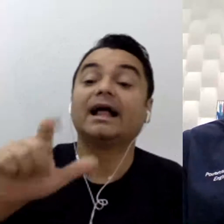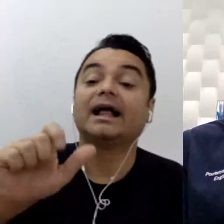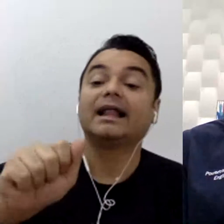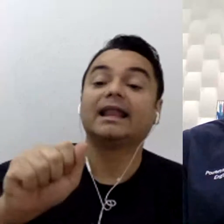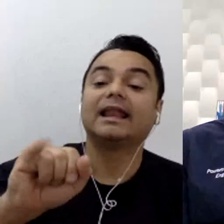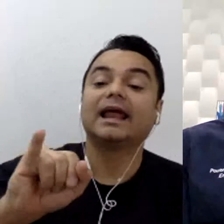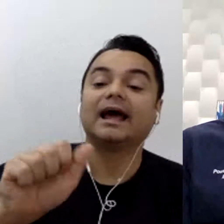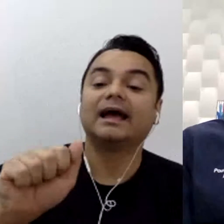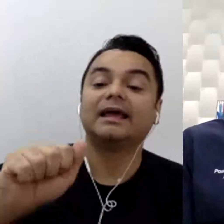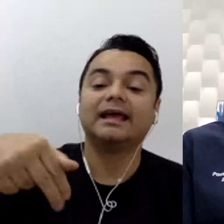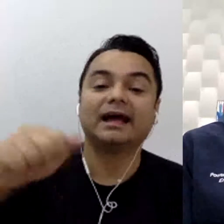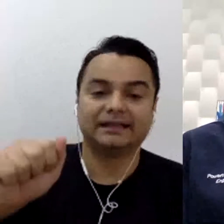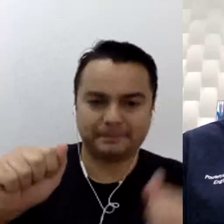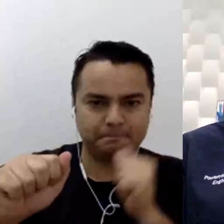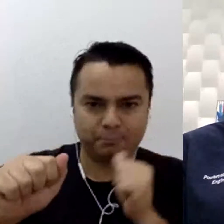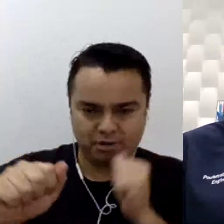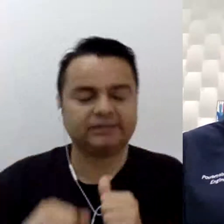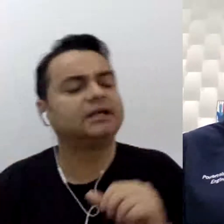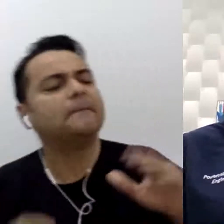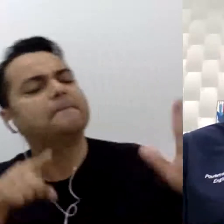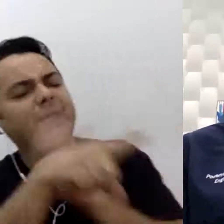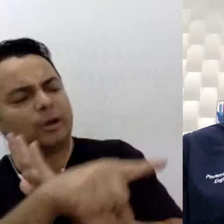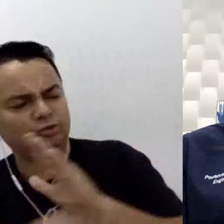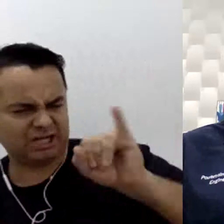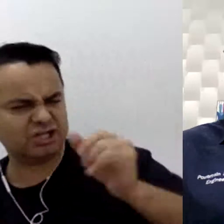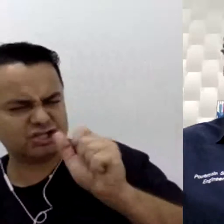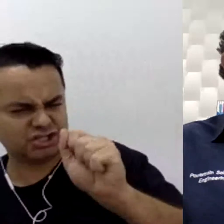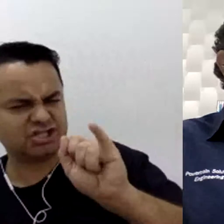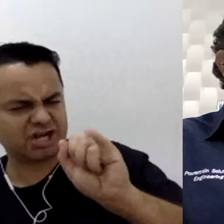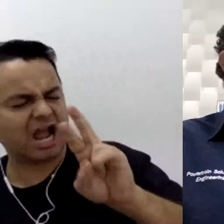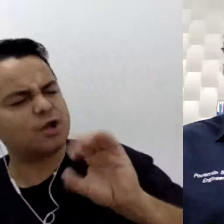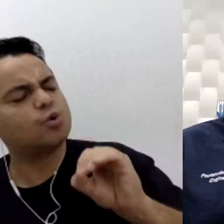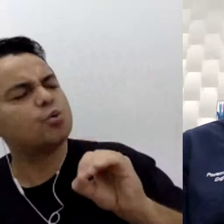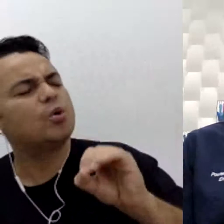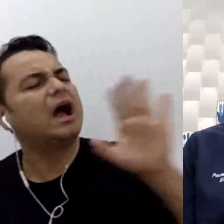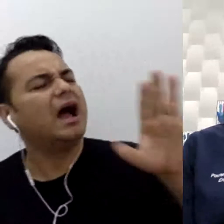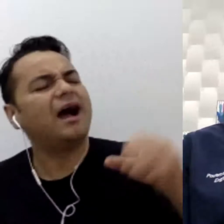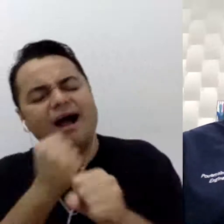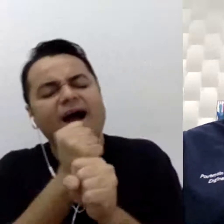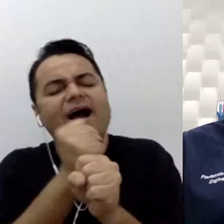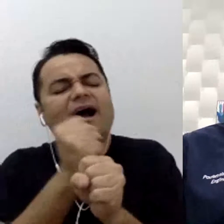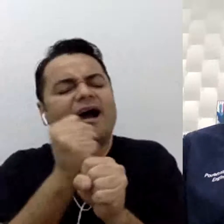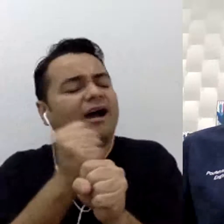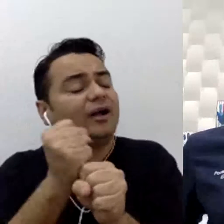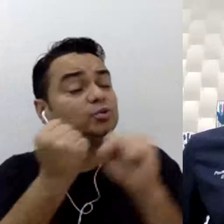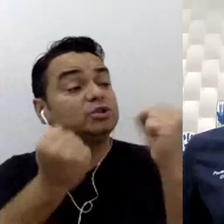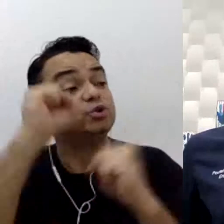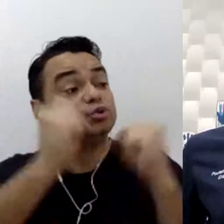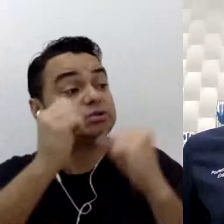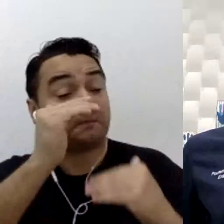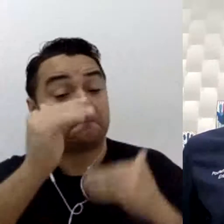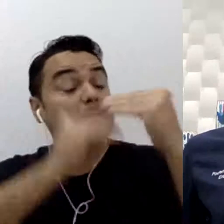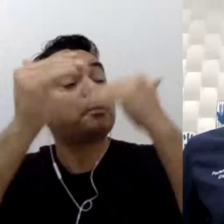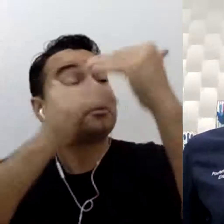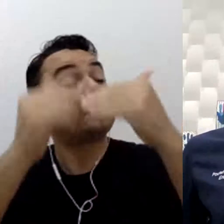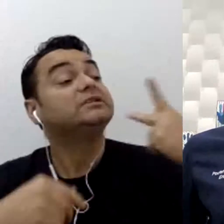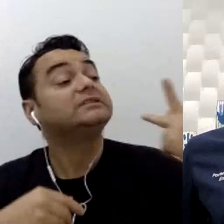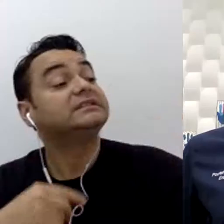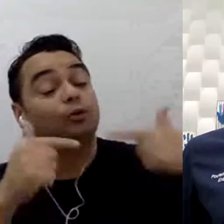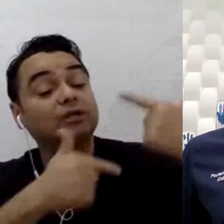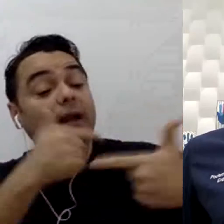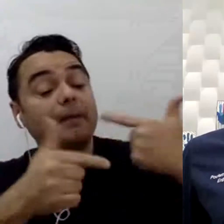ela perguntou, Jairo, ao longo dos anos, como o desenvolvimento da indústria afetou o seu dia a dia na Bosch